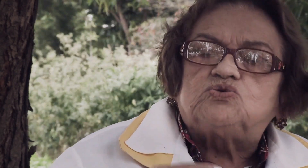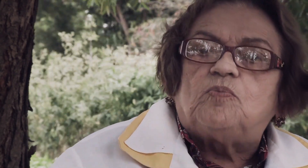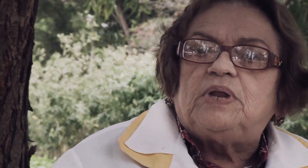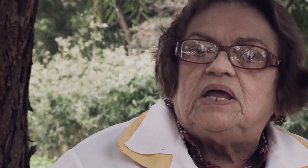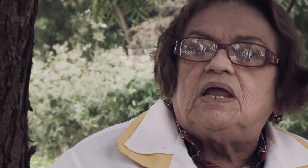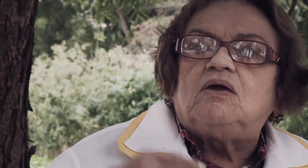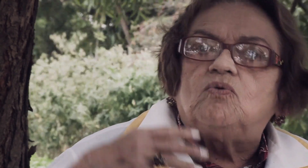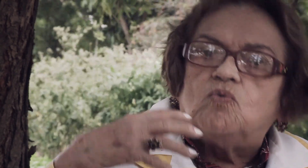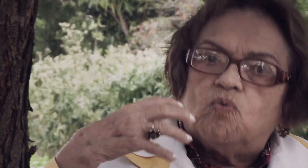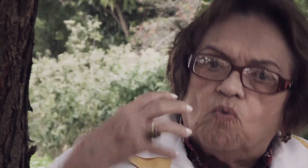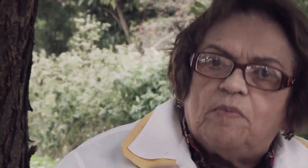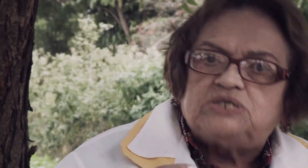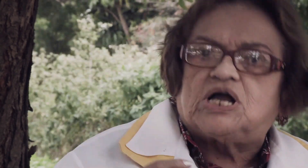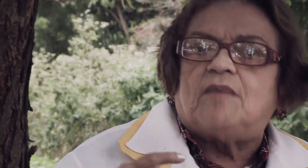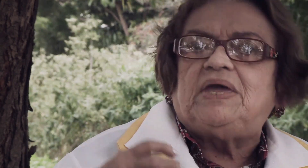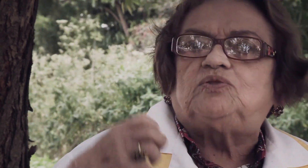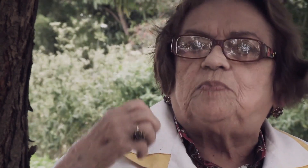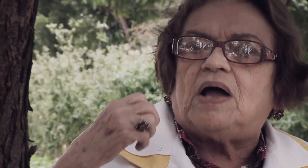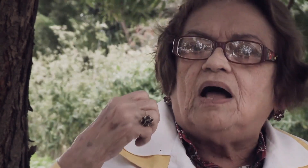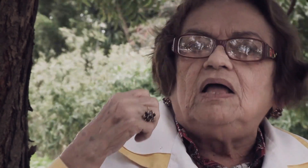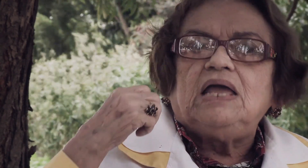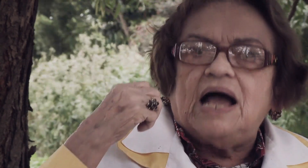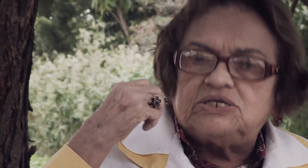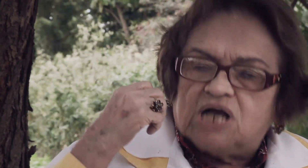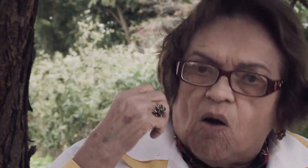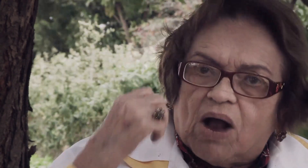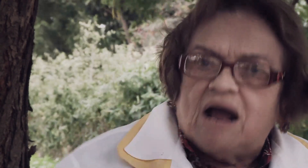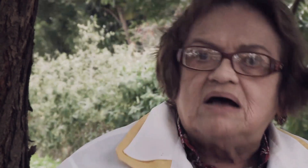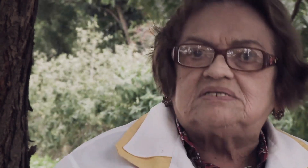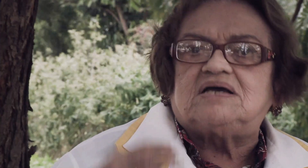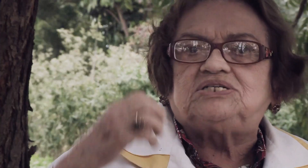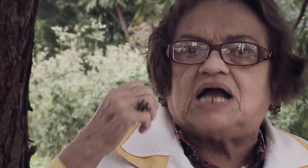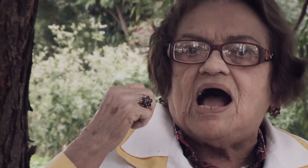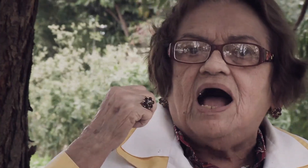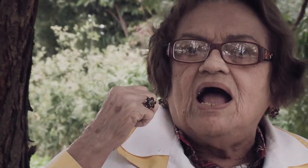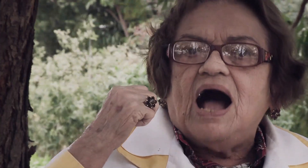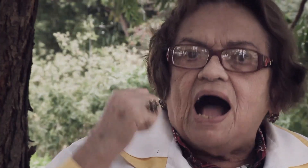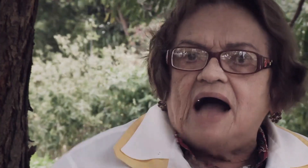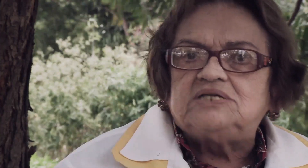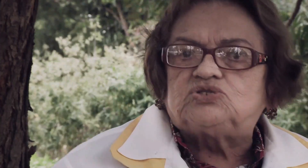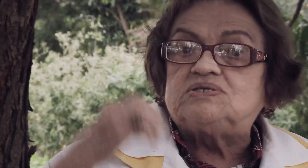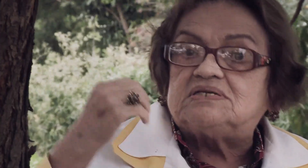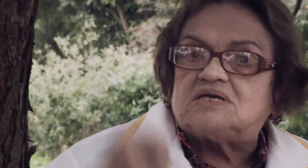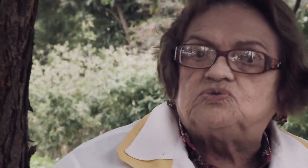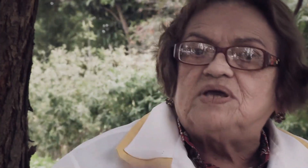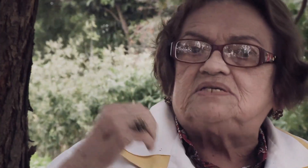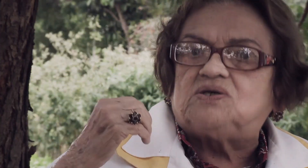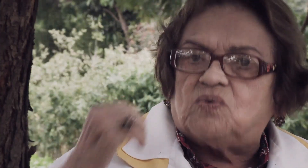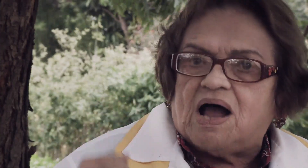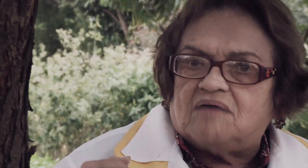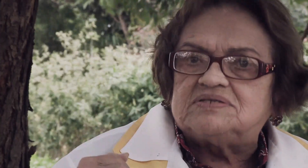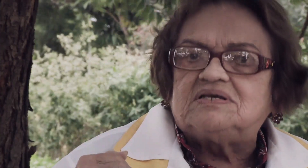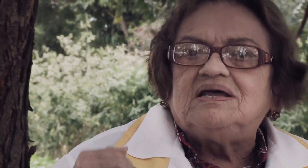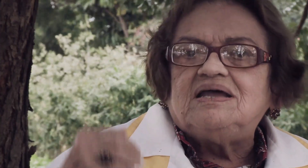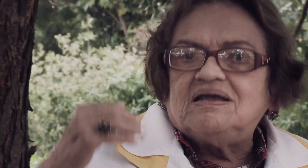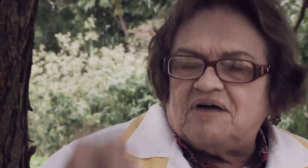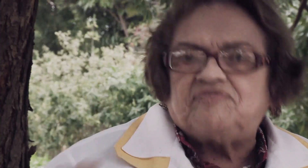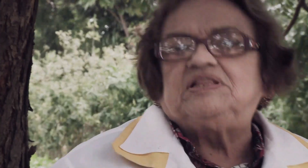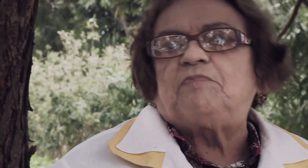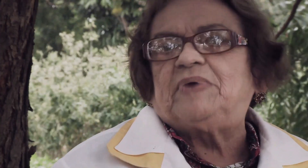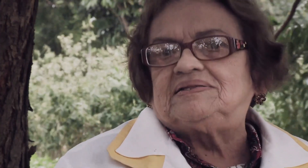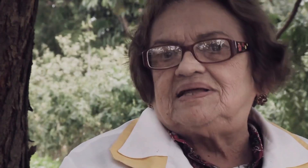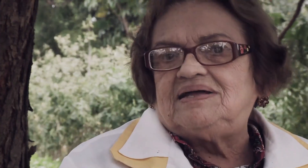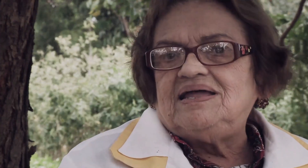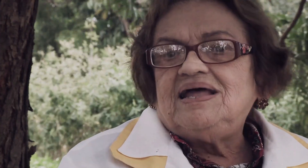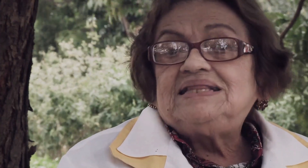que descobrirem um medicamento para erradicar o câncer, erradicar a AIDS, todas essas doenças incuráveis, vai